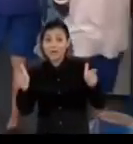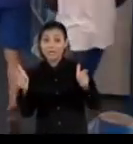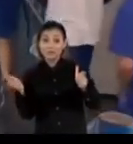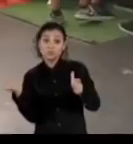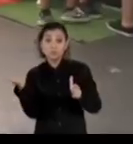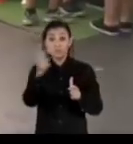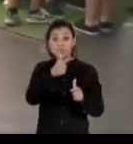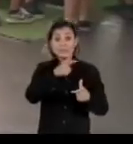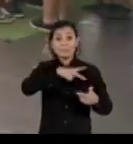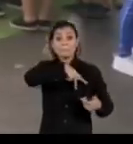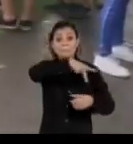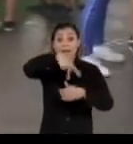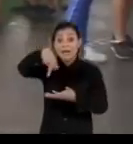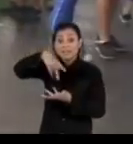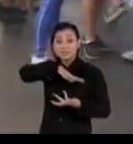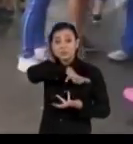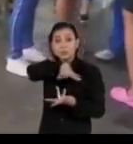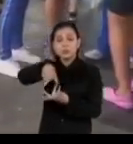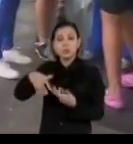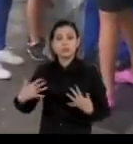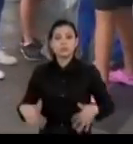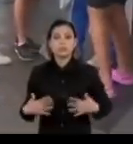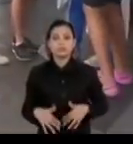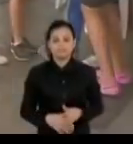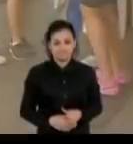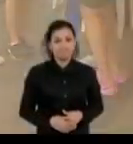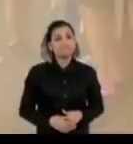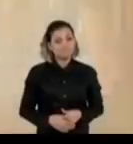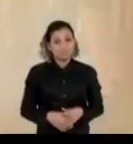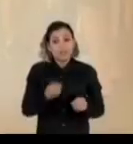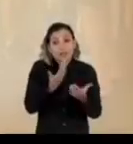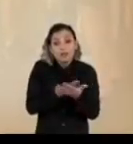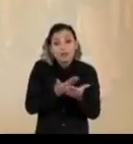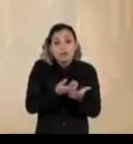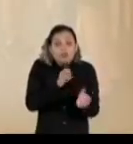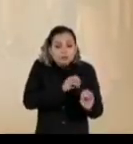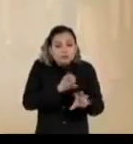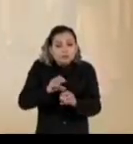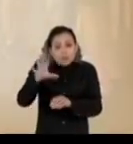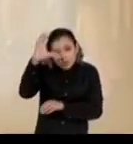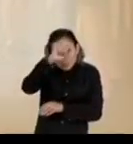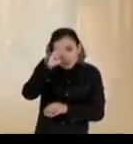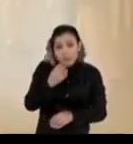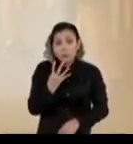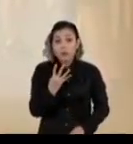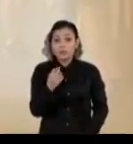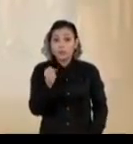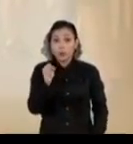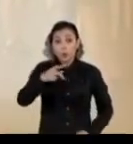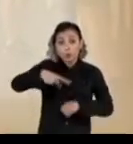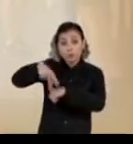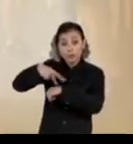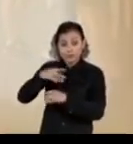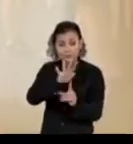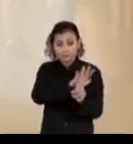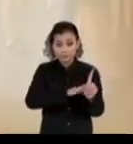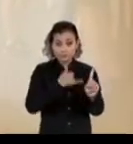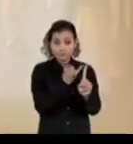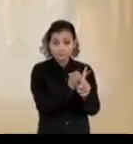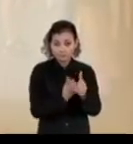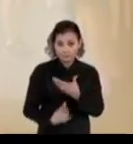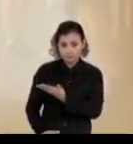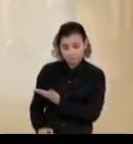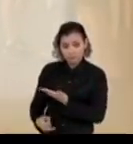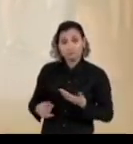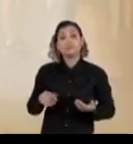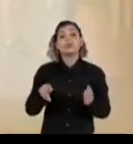média internacional. É o que aponta a pesquisa internacional sobre ensino e aprendizagem, feita em 48 países. O bullying nas instituições de